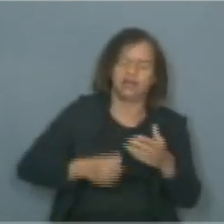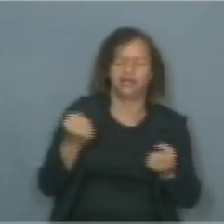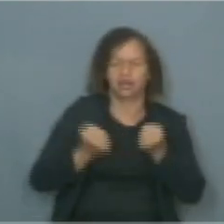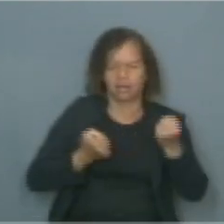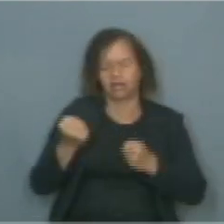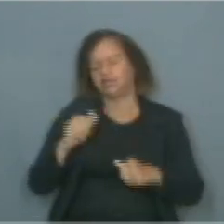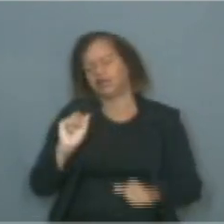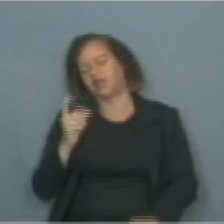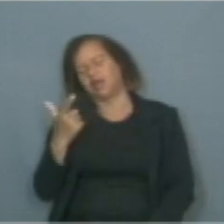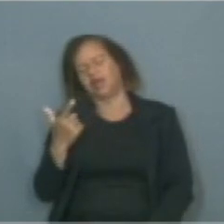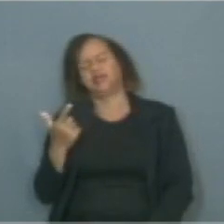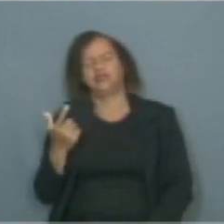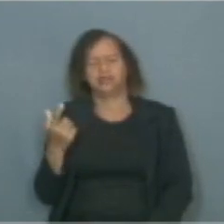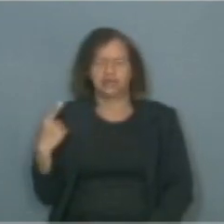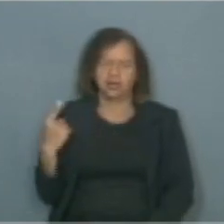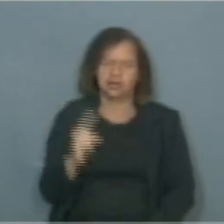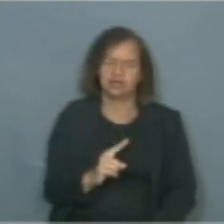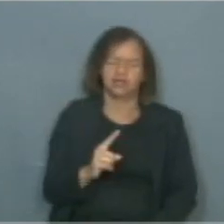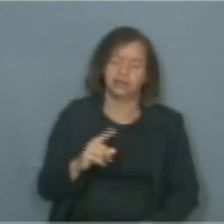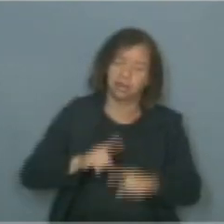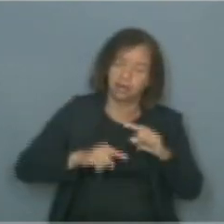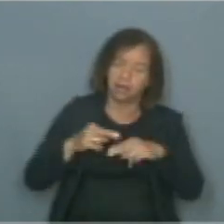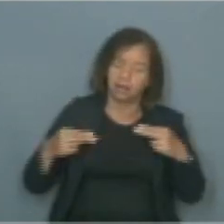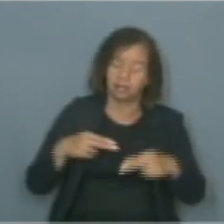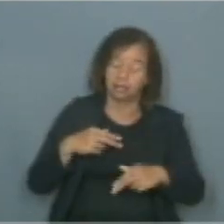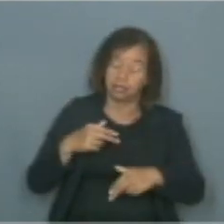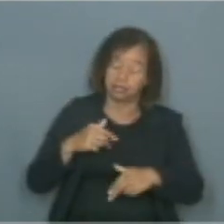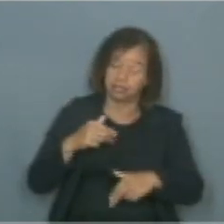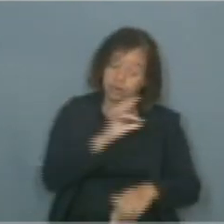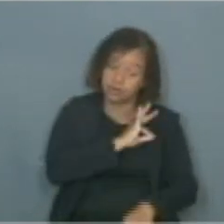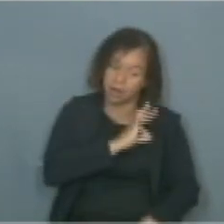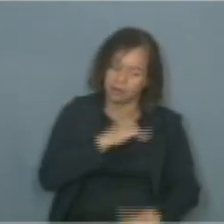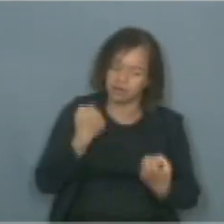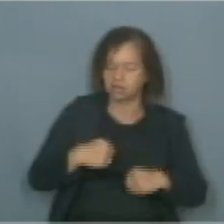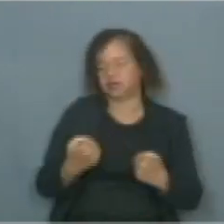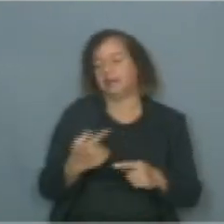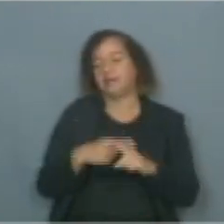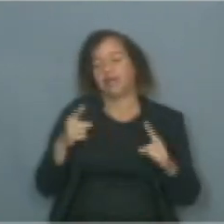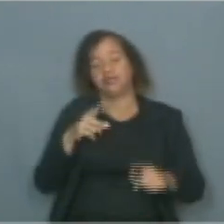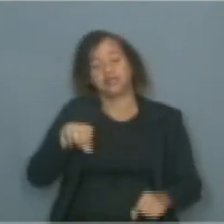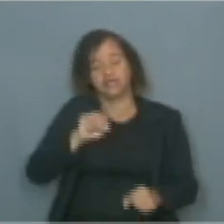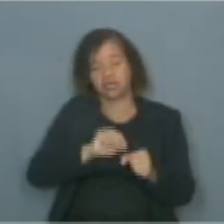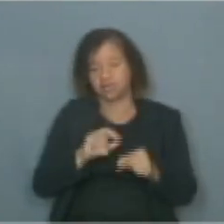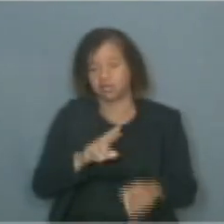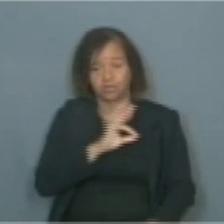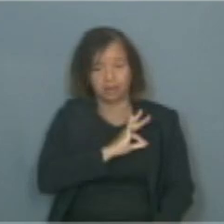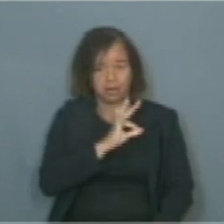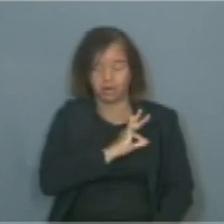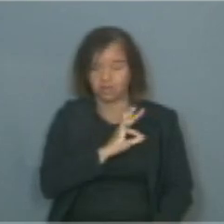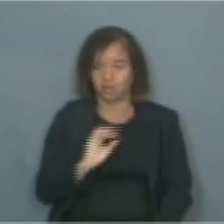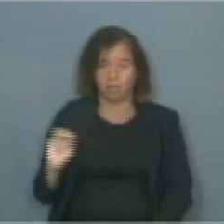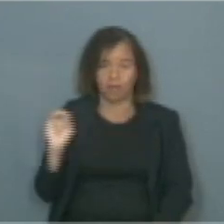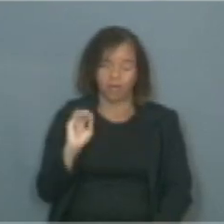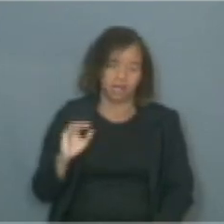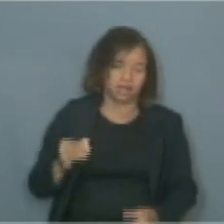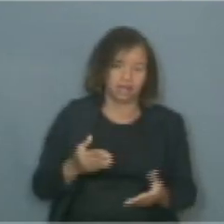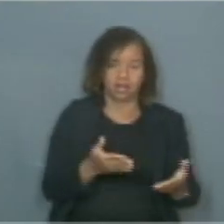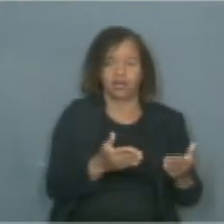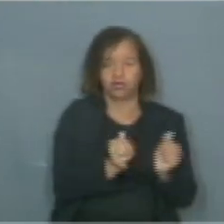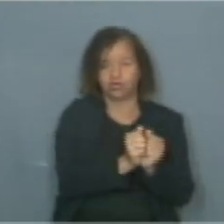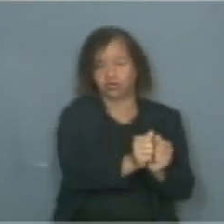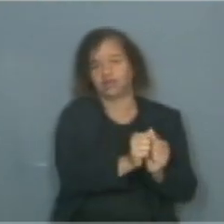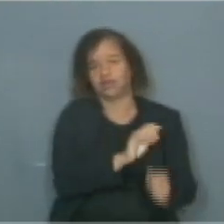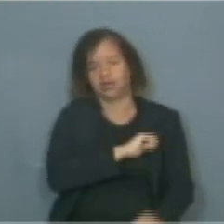viaturas, de trazer os materiais necessários que o policial necessita. Mas se você faz tudo isso e não tem policial para poder ir para a delegacia, que aqui dentro